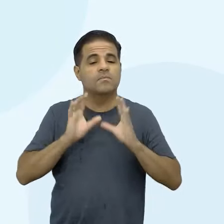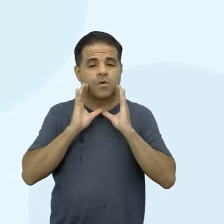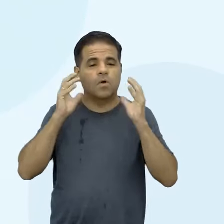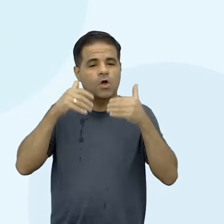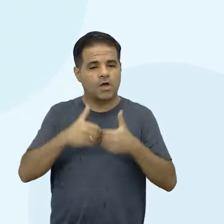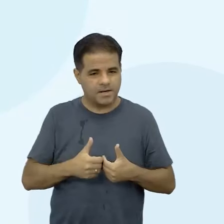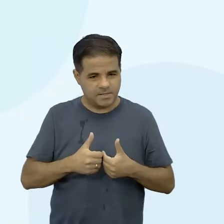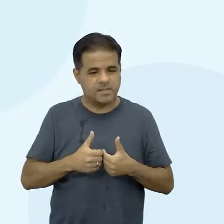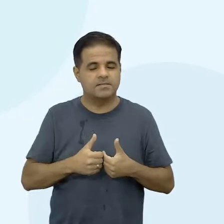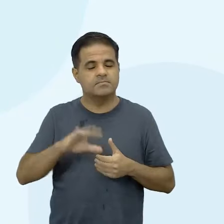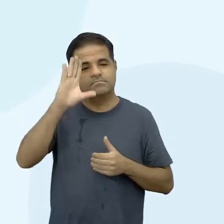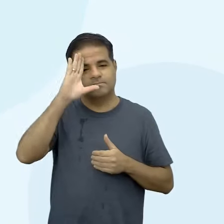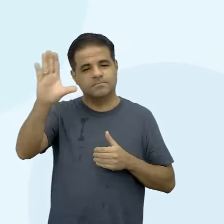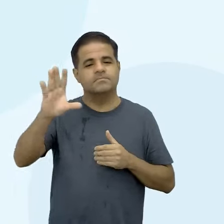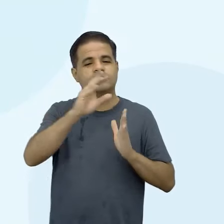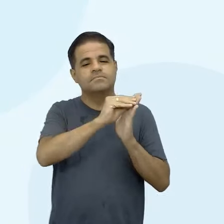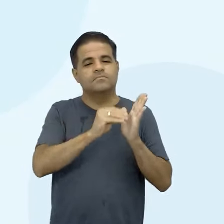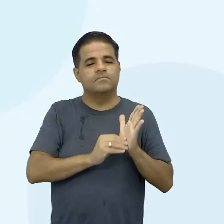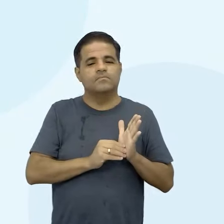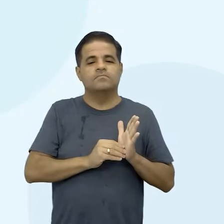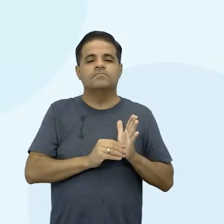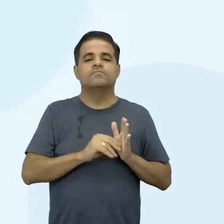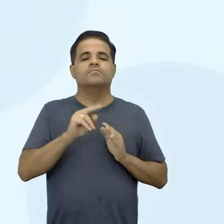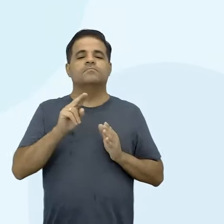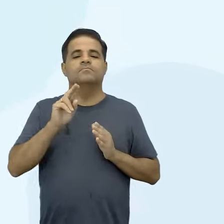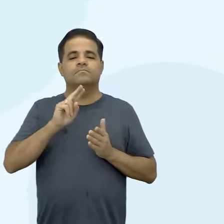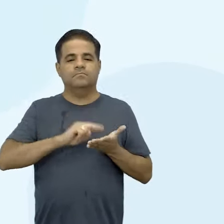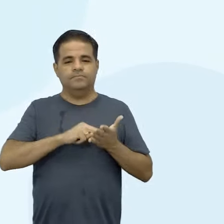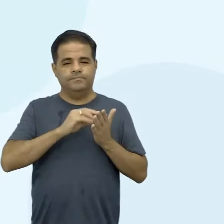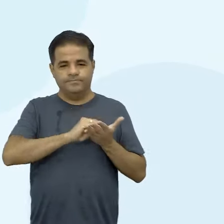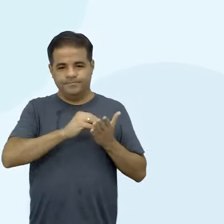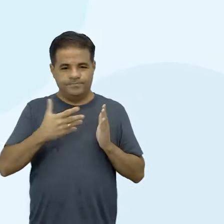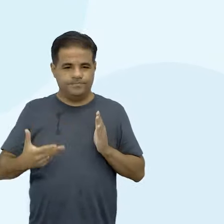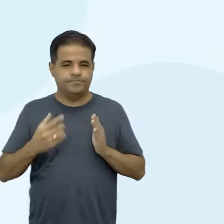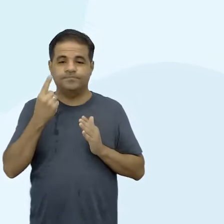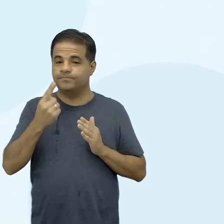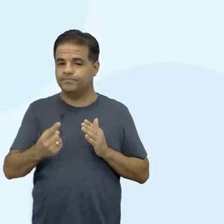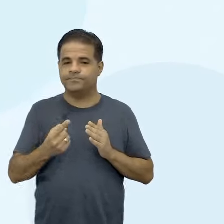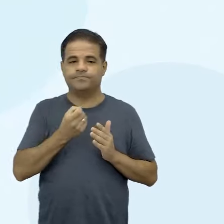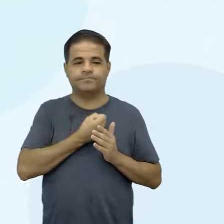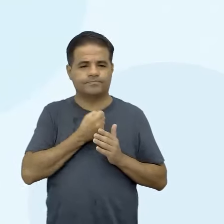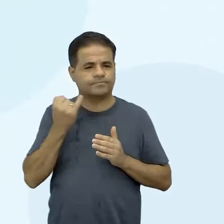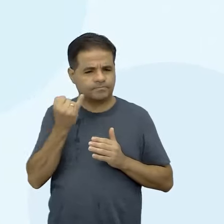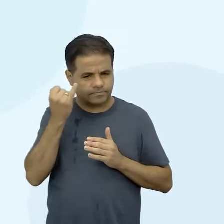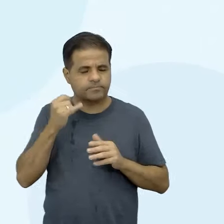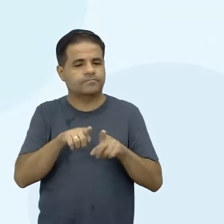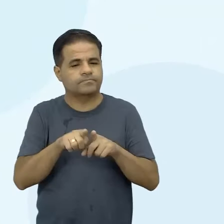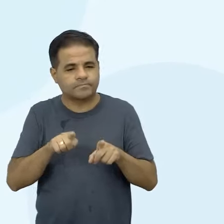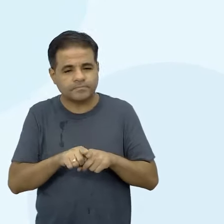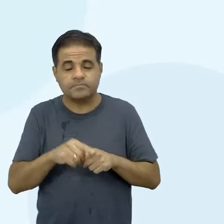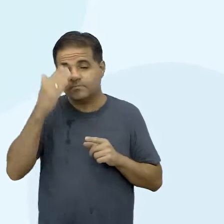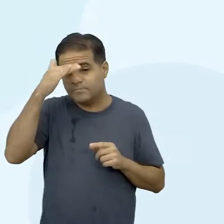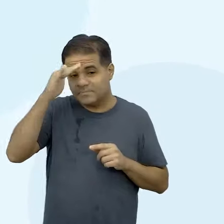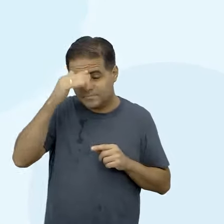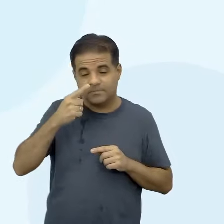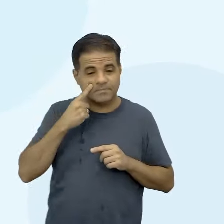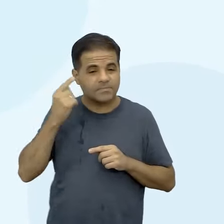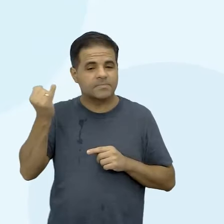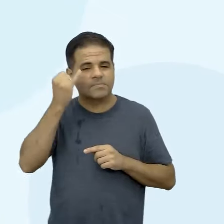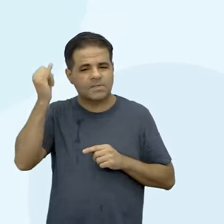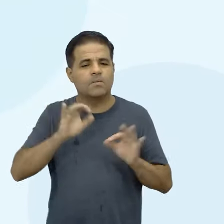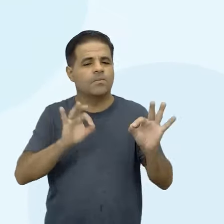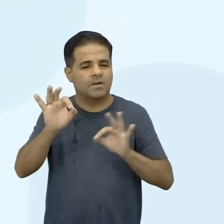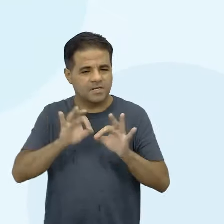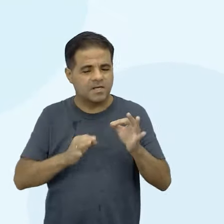como sua organização, com destaque aí para a unidade curricular 1, números também importam. E compreender a importância